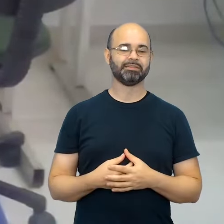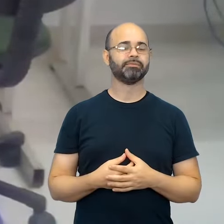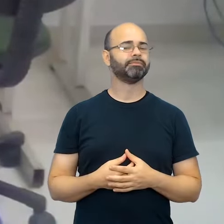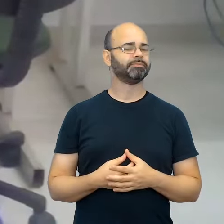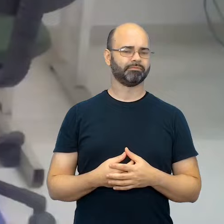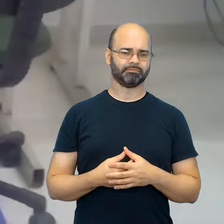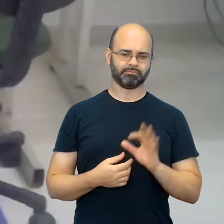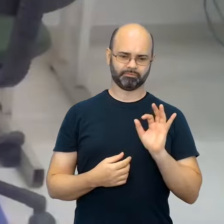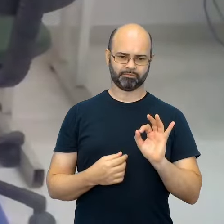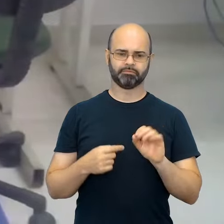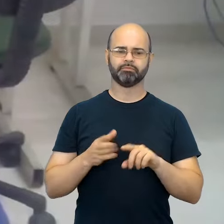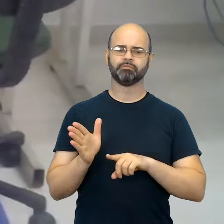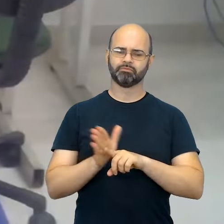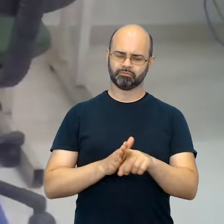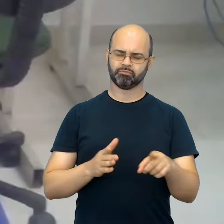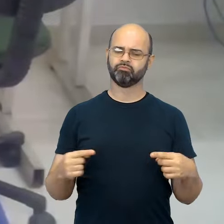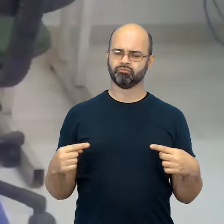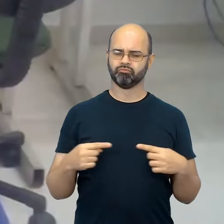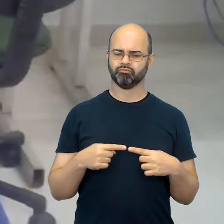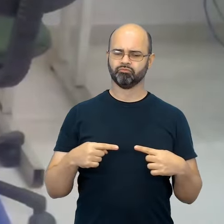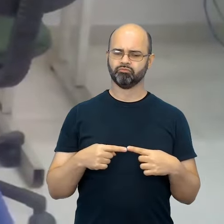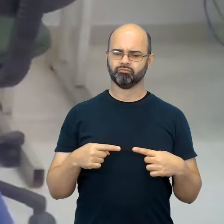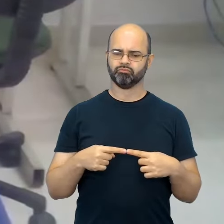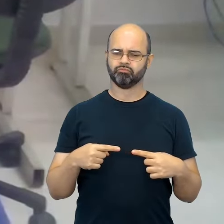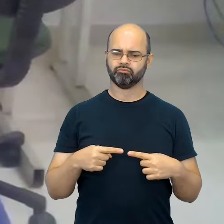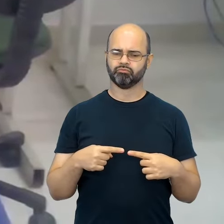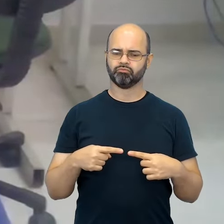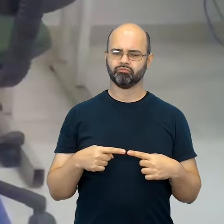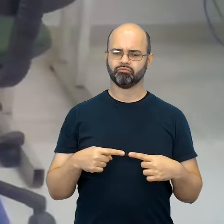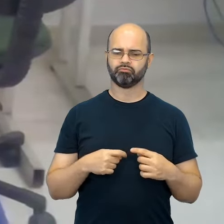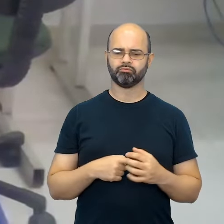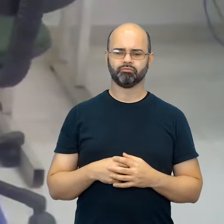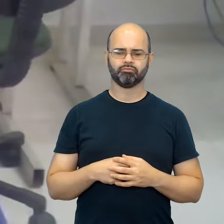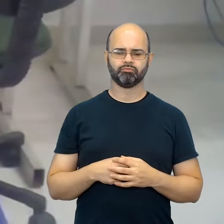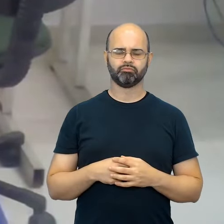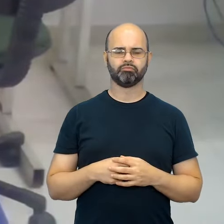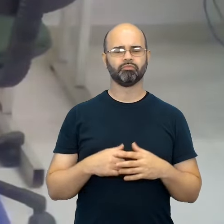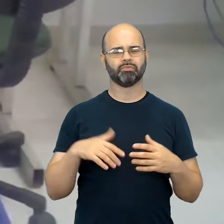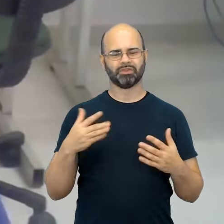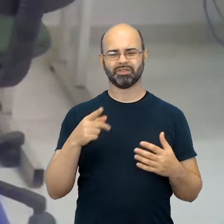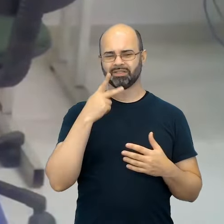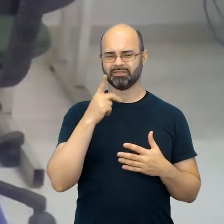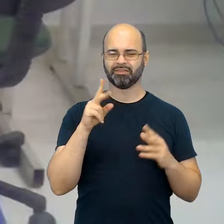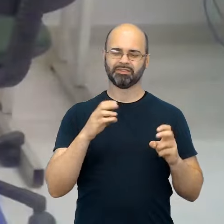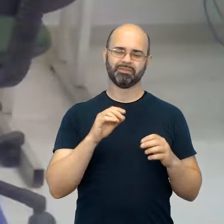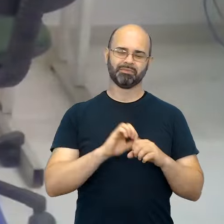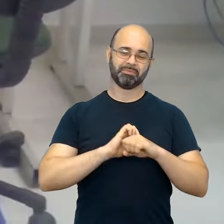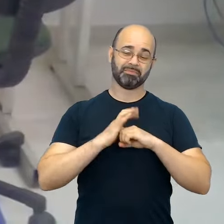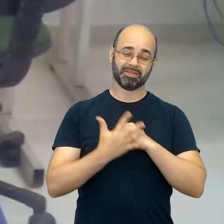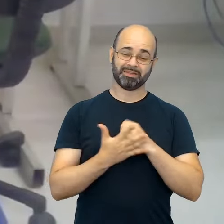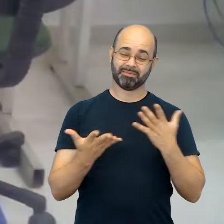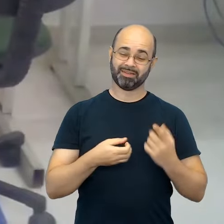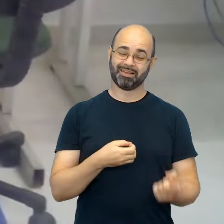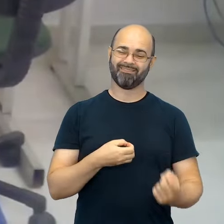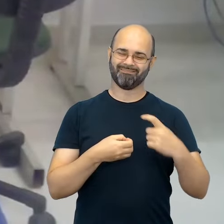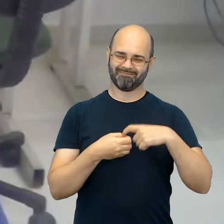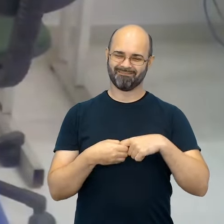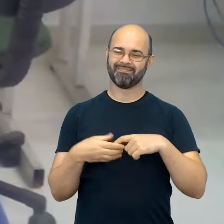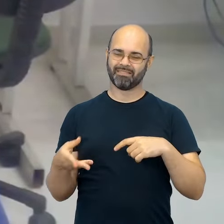a pergunta muito pertinente, né? Especialmente nos anos que a gente fala de retorno de pandemia, as